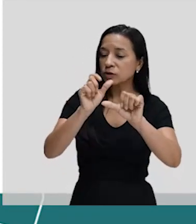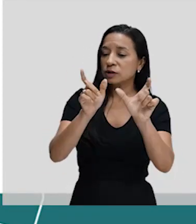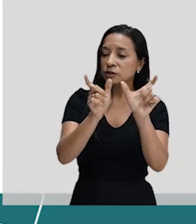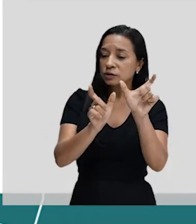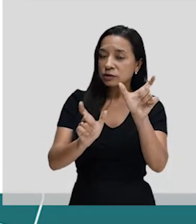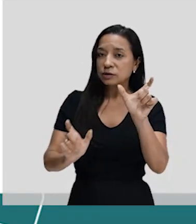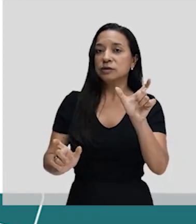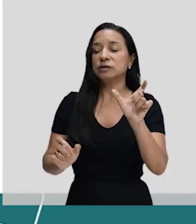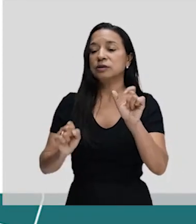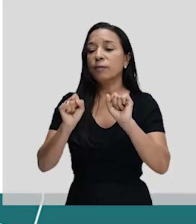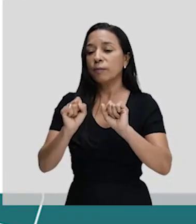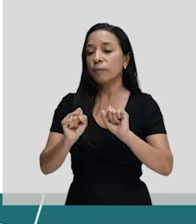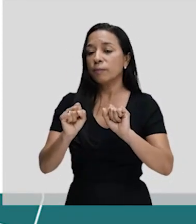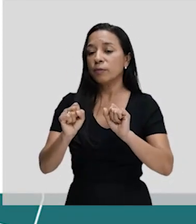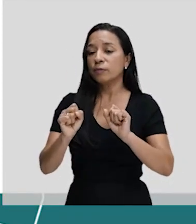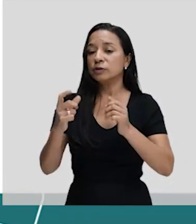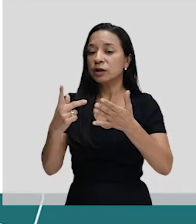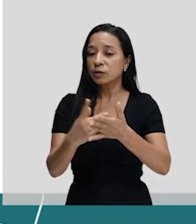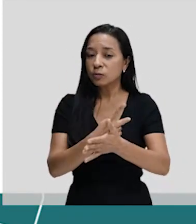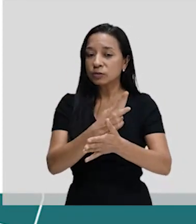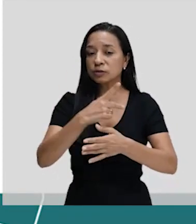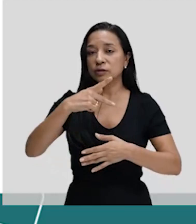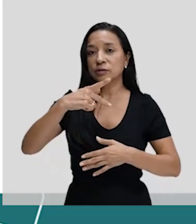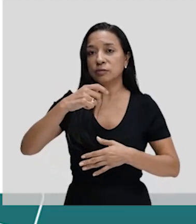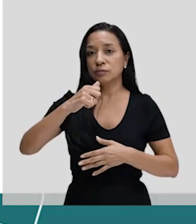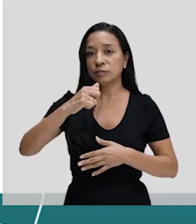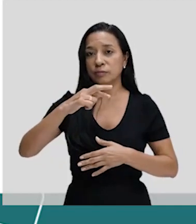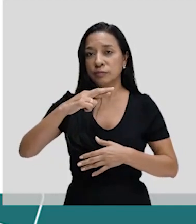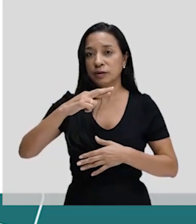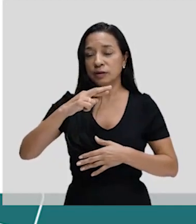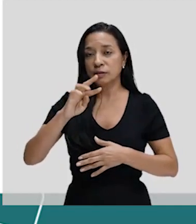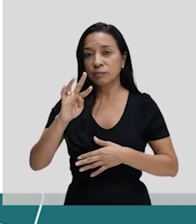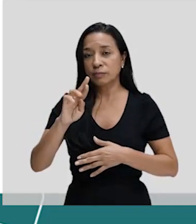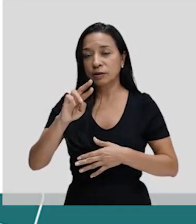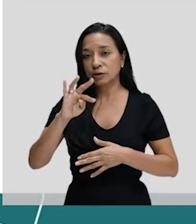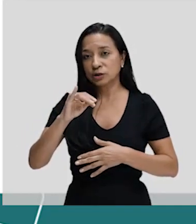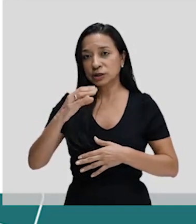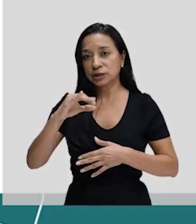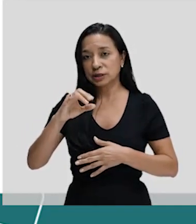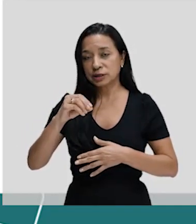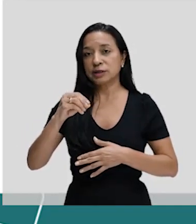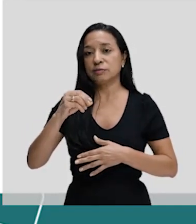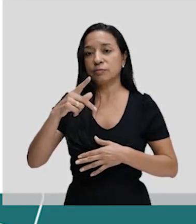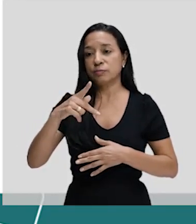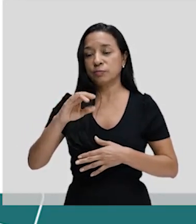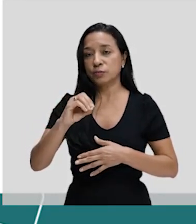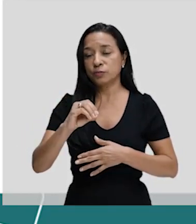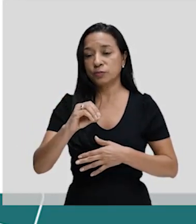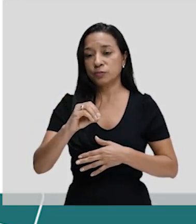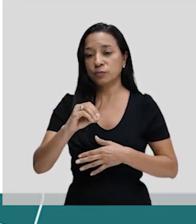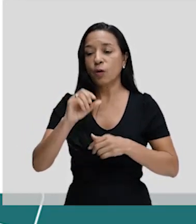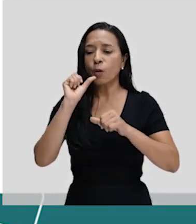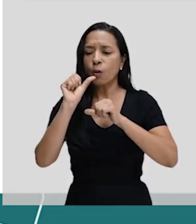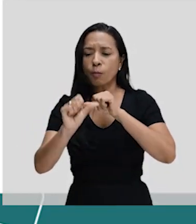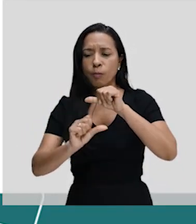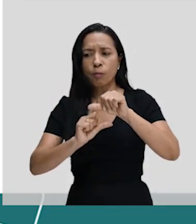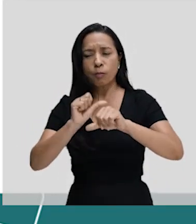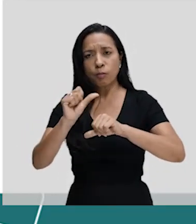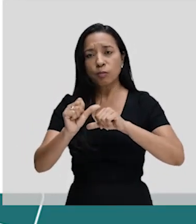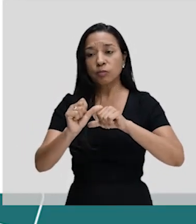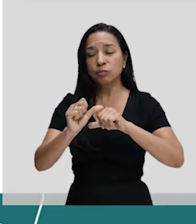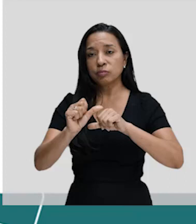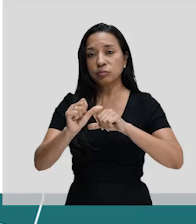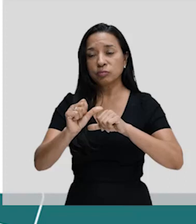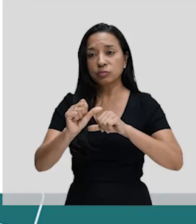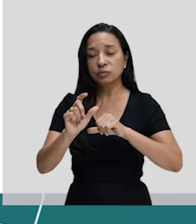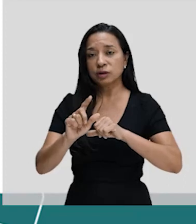no particípio. Não necessariamente o verbo altera em outros tempos, tá? Geralmente ele